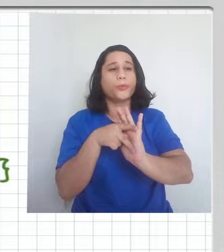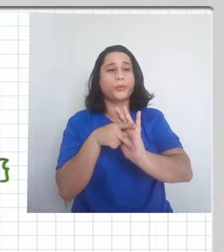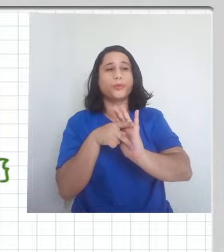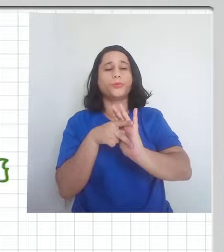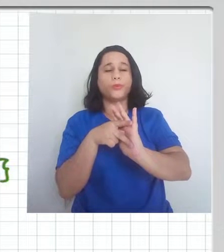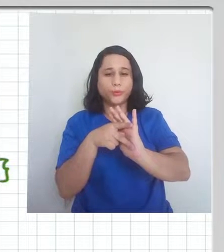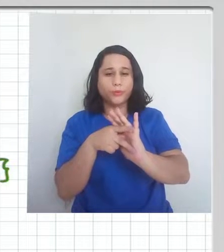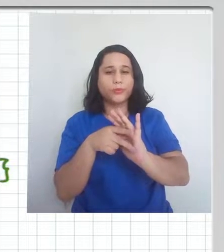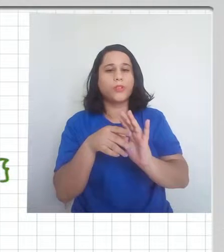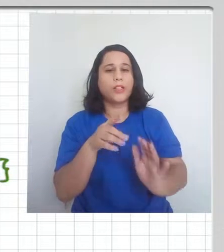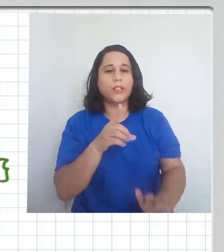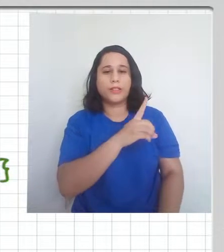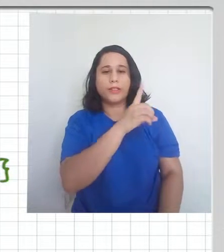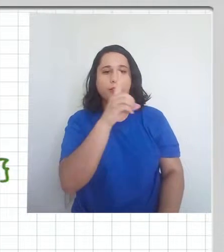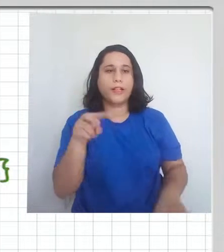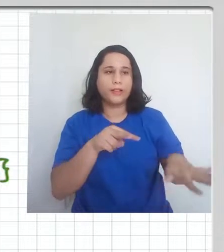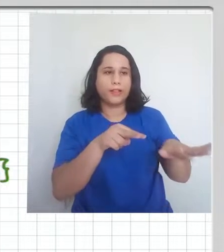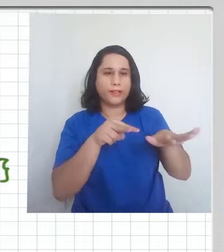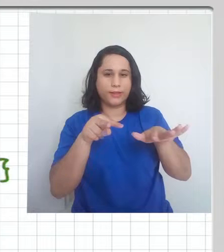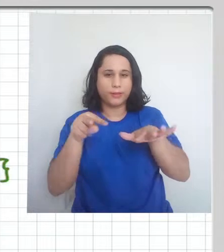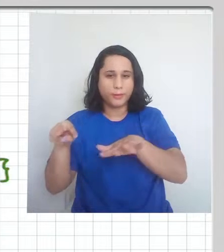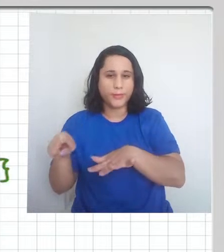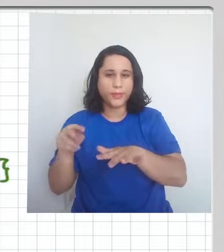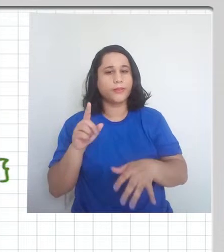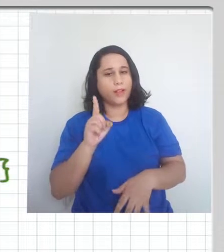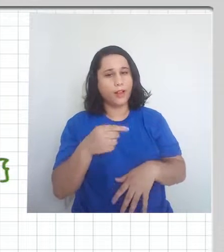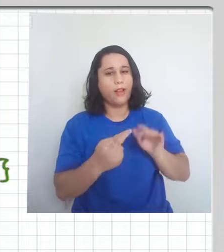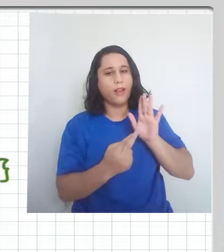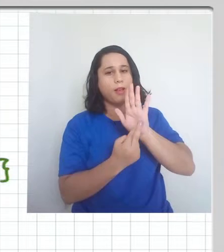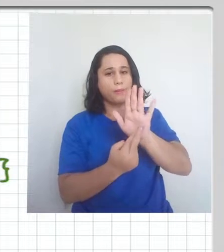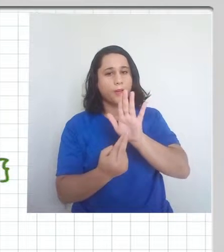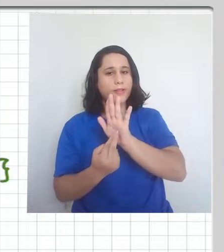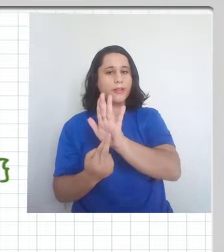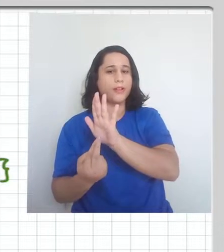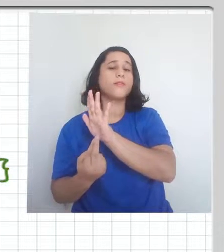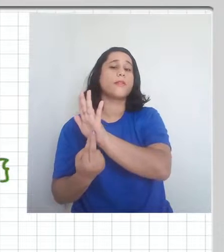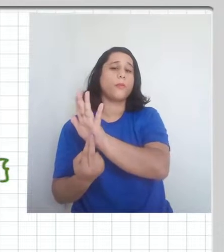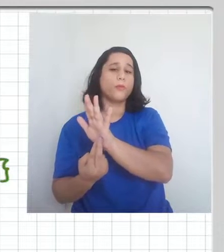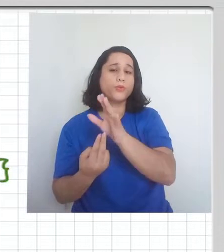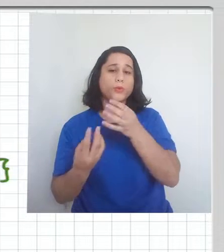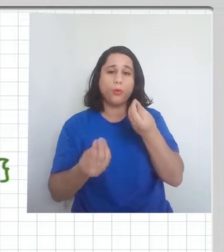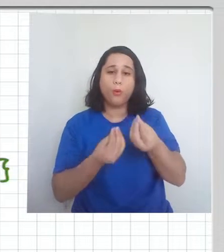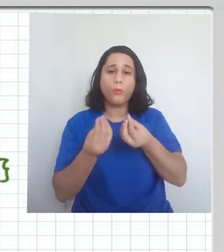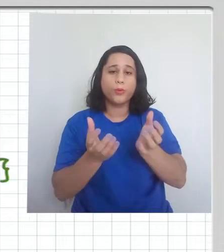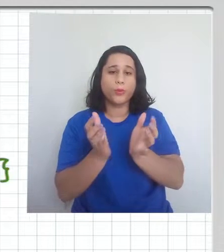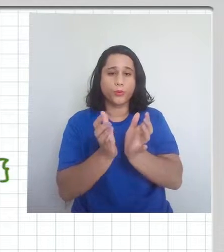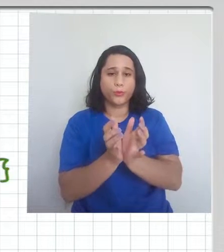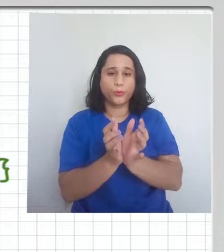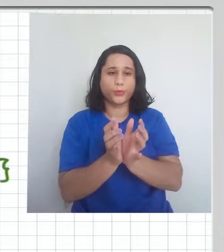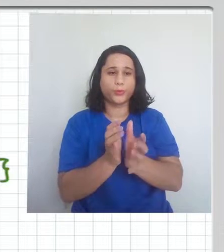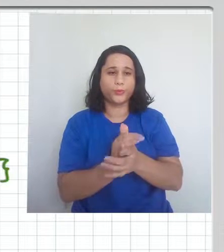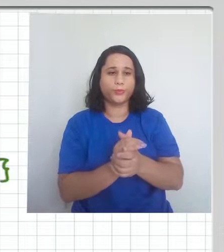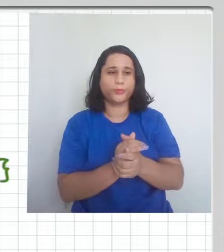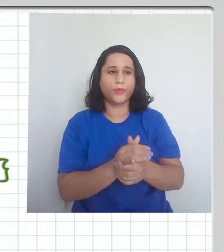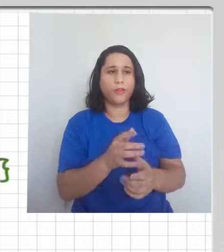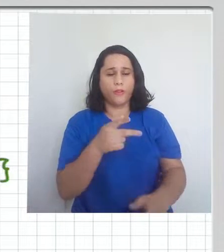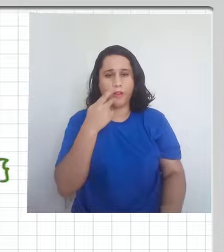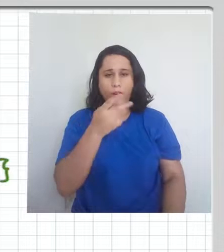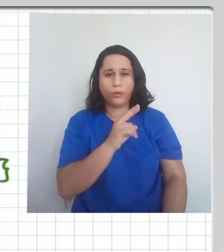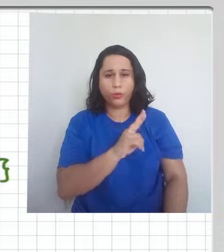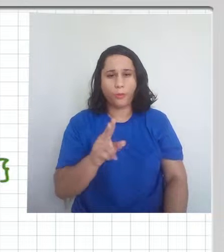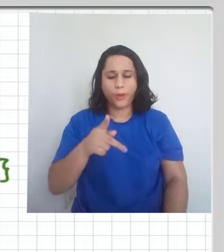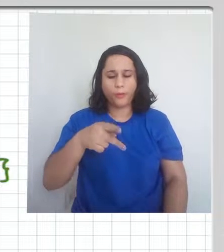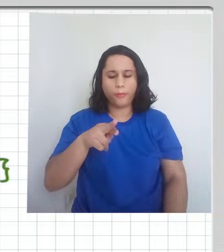semana. Então, isso é uma representação, né, de um conjunto chamado de